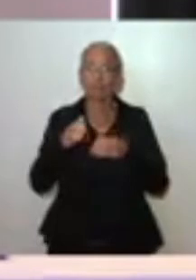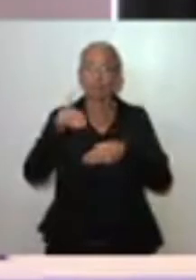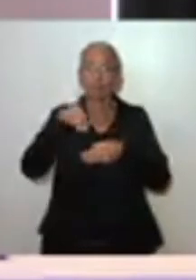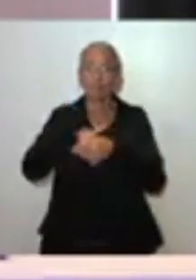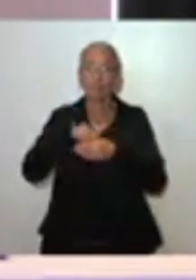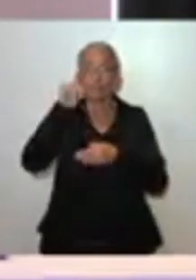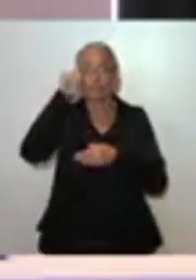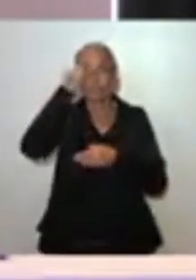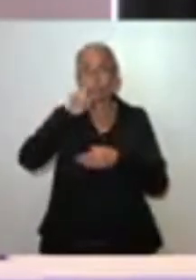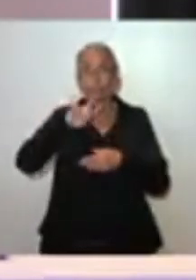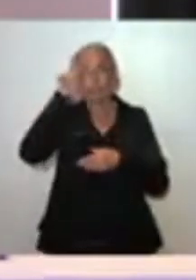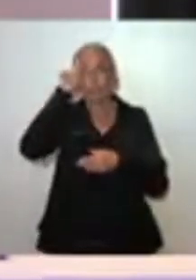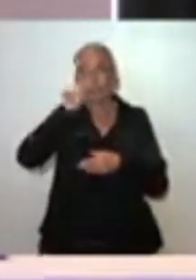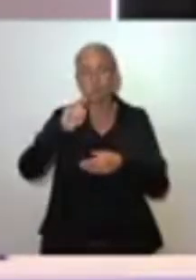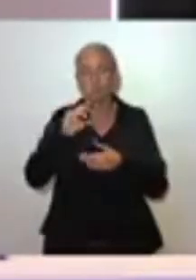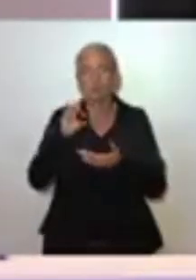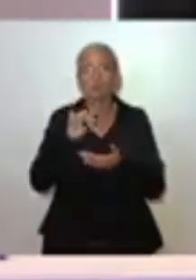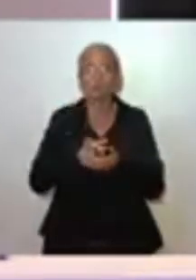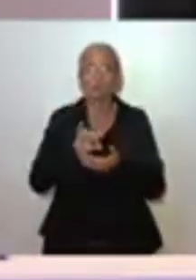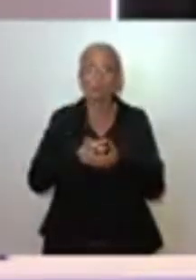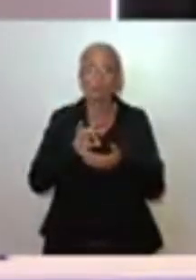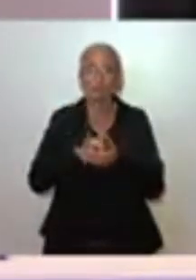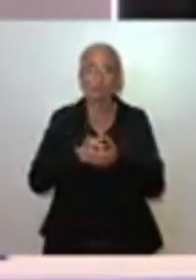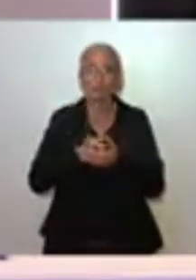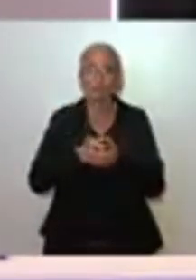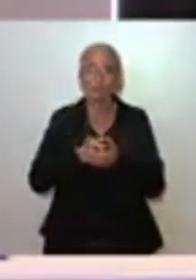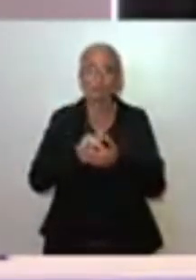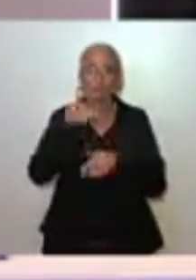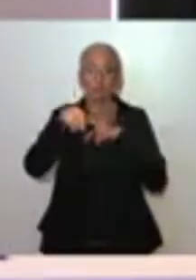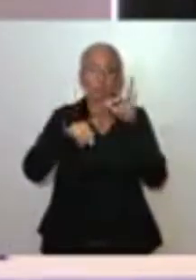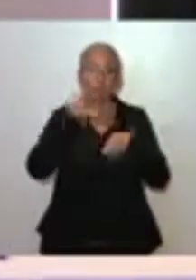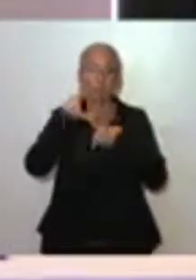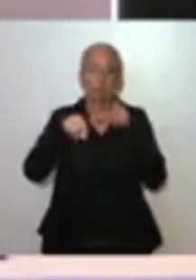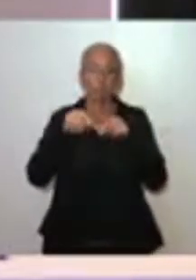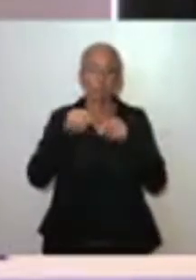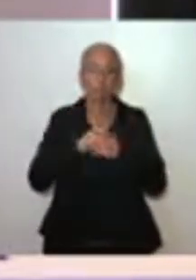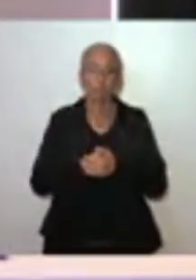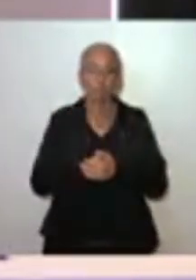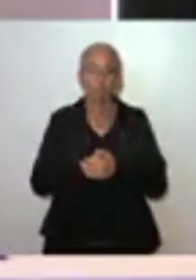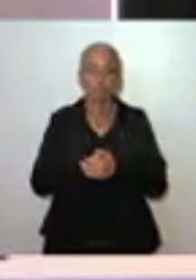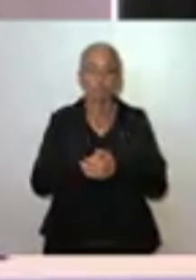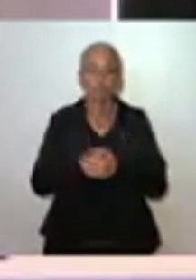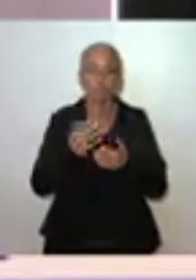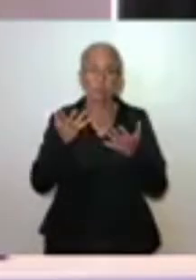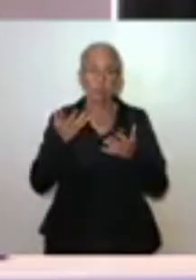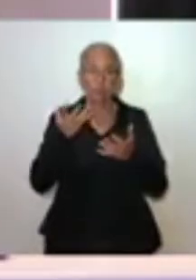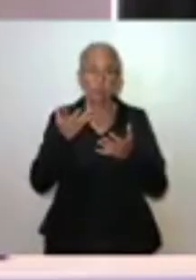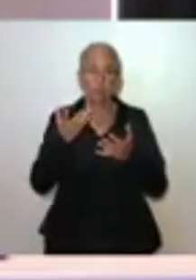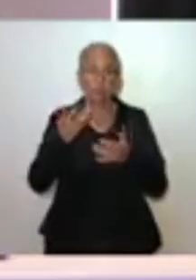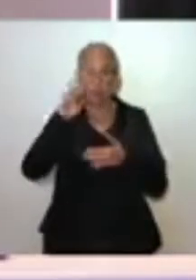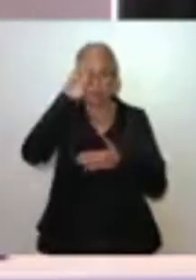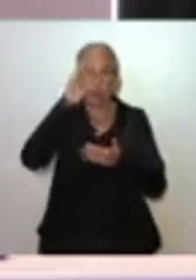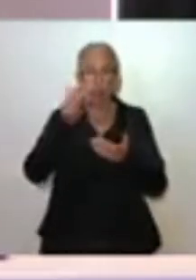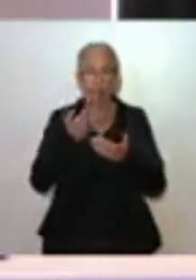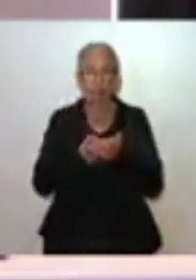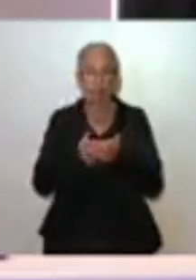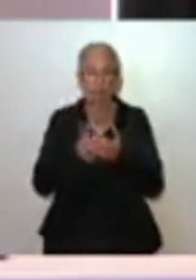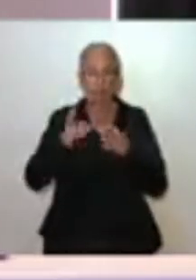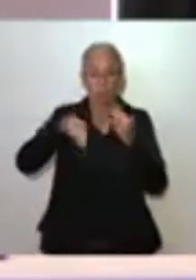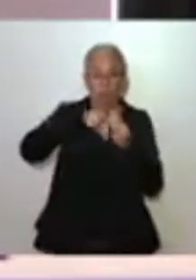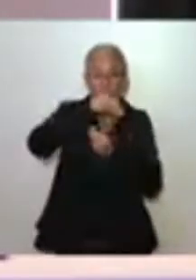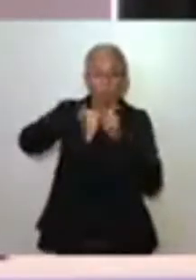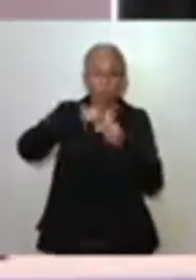não sabe exatamente quem o representa eu defendo um sistema distrital misto em que